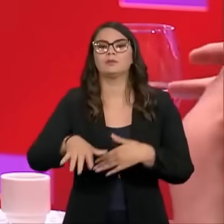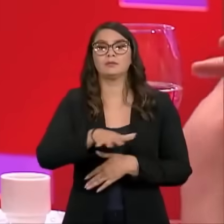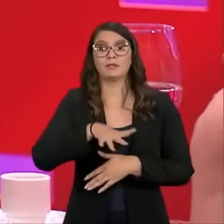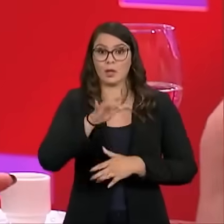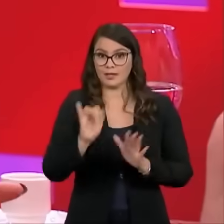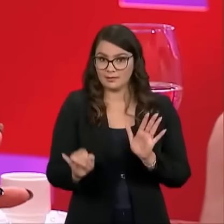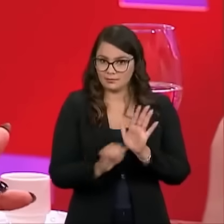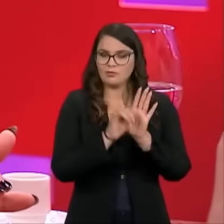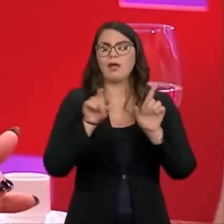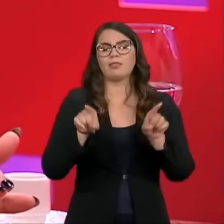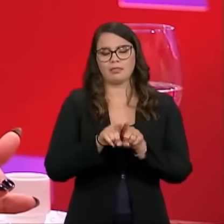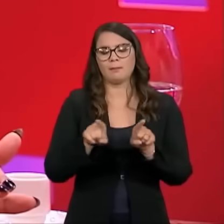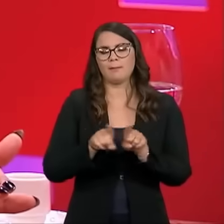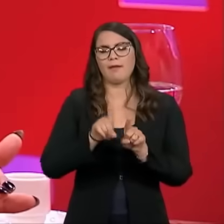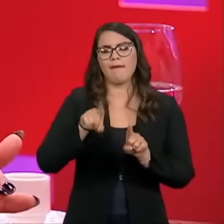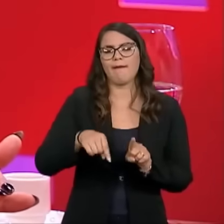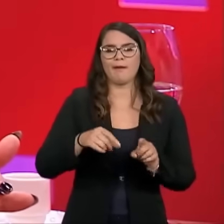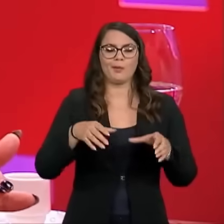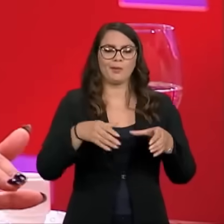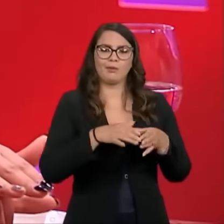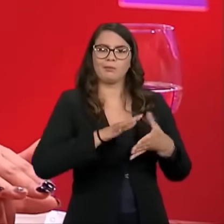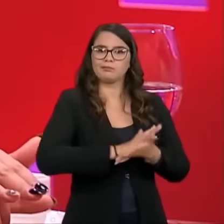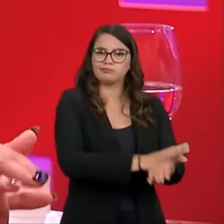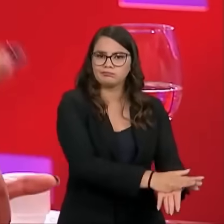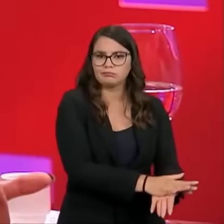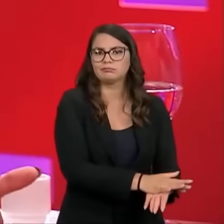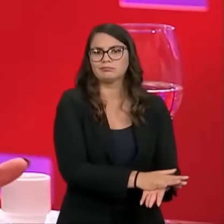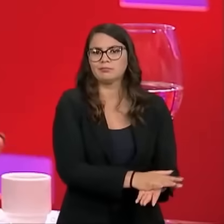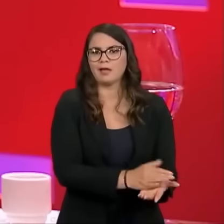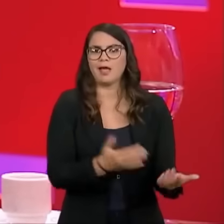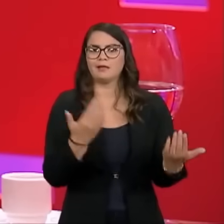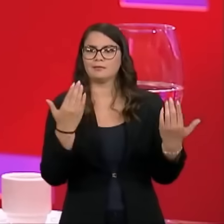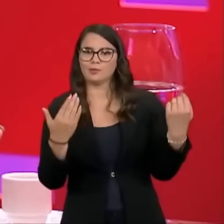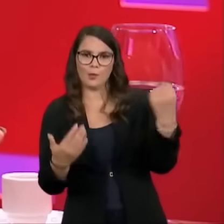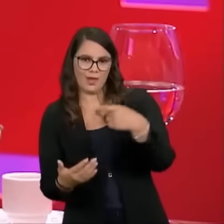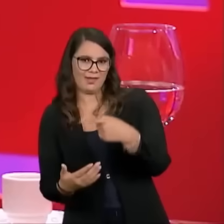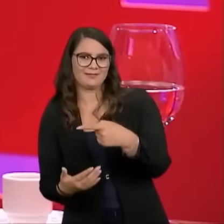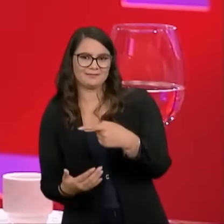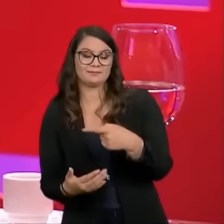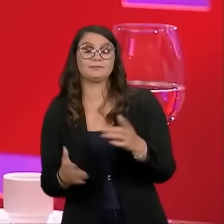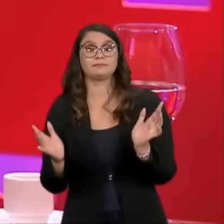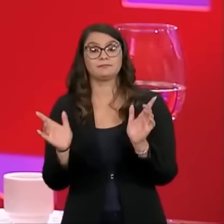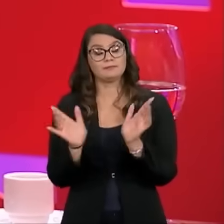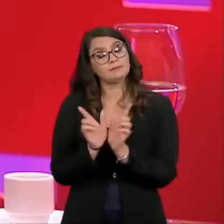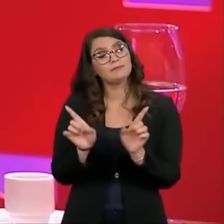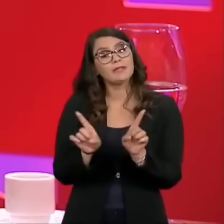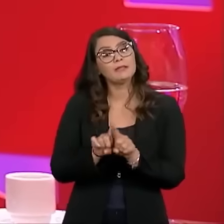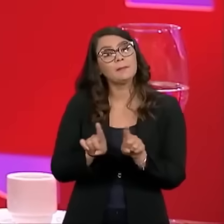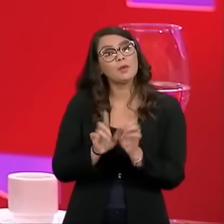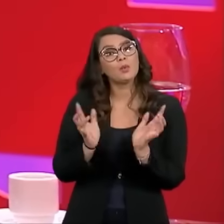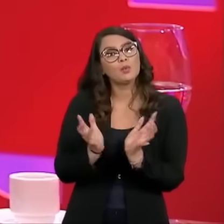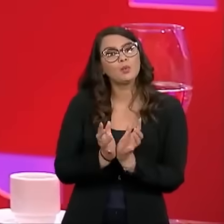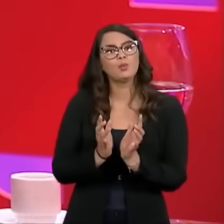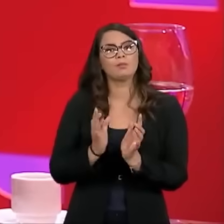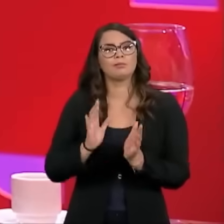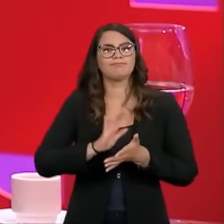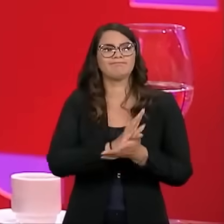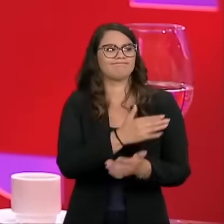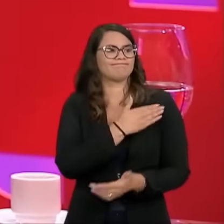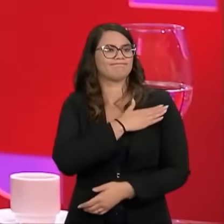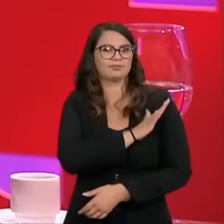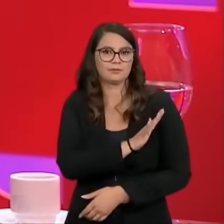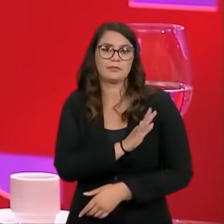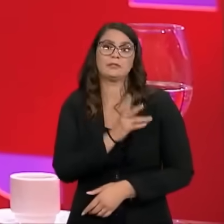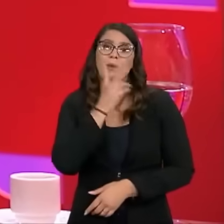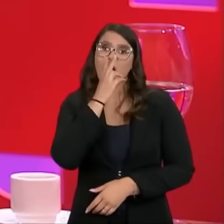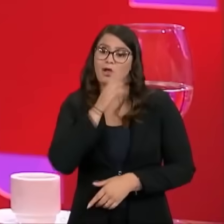da identidade também é a classe oprimida no no viés da classe também é o grupo Oprimido na característica classe Então eu acho